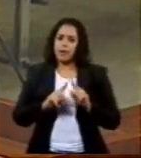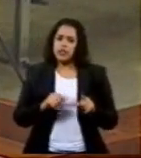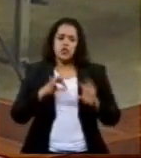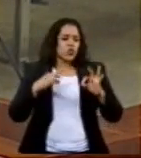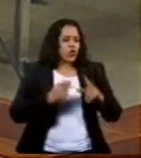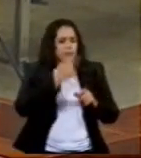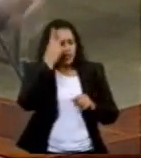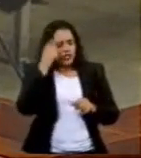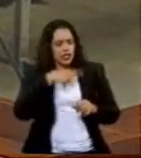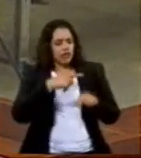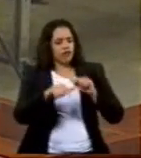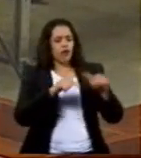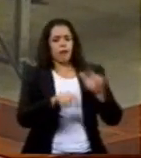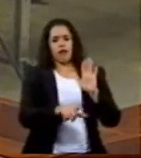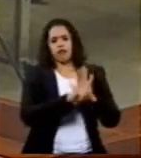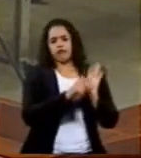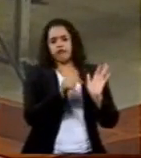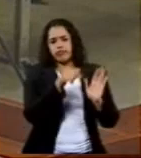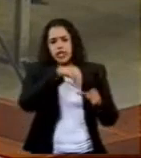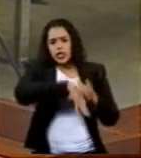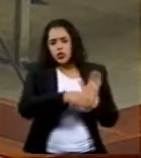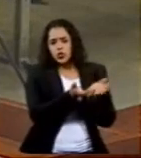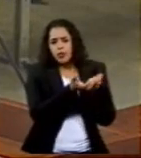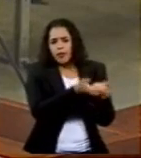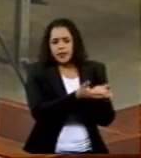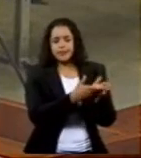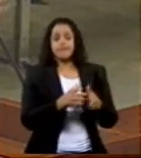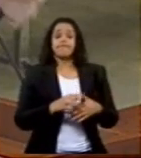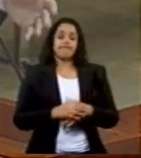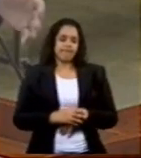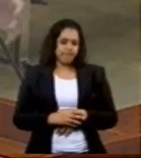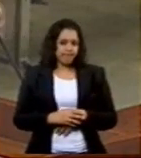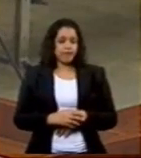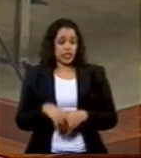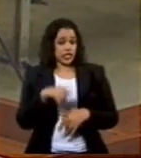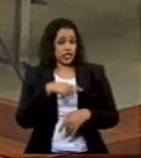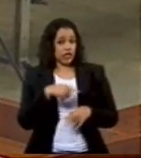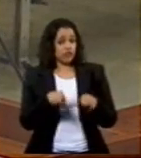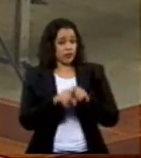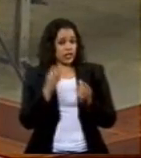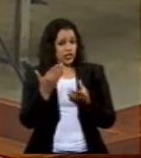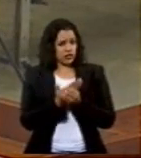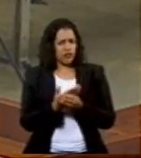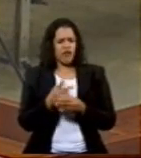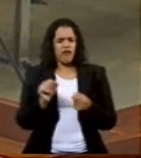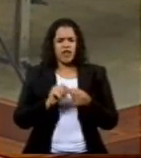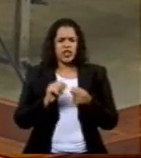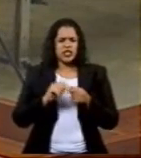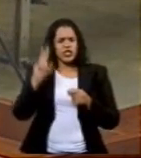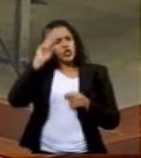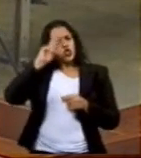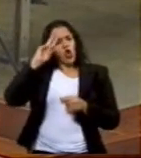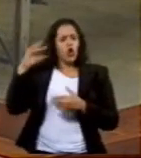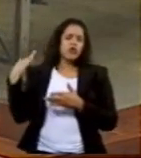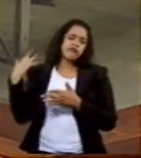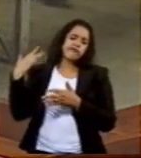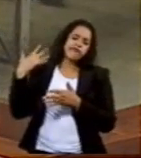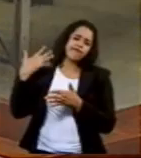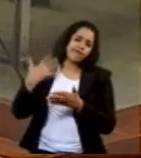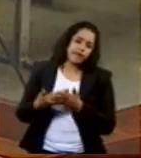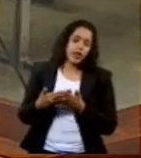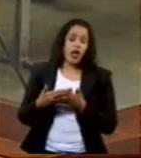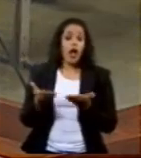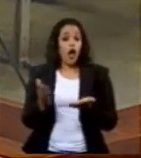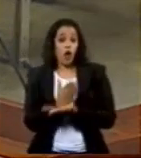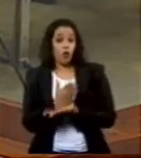nos portos. Além disso, fizemos também em nossa peça de ingresso um histórico de alguns fatos também lembrados